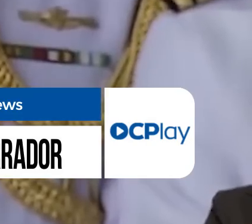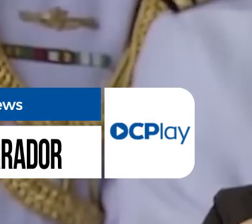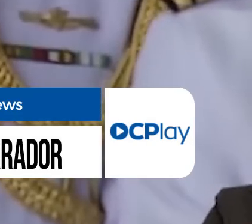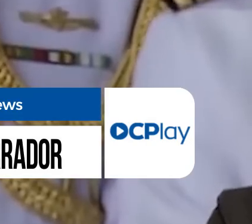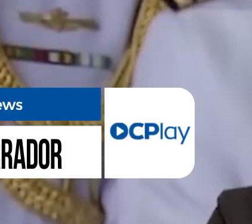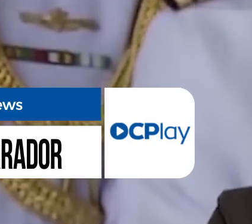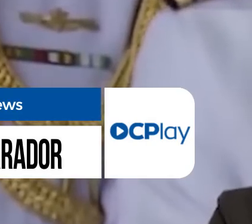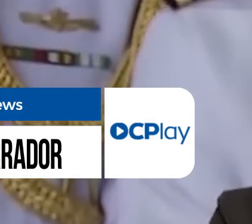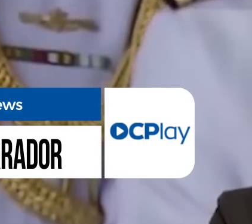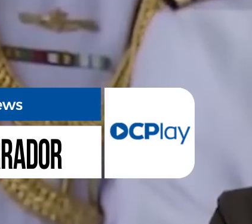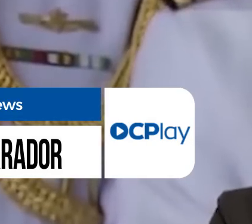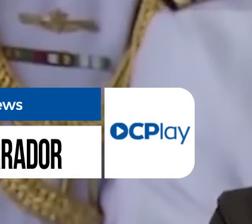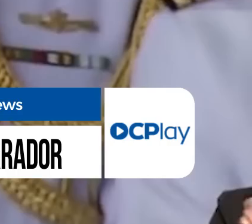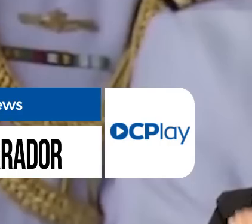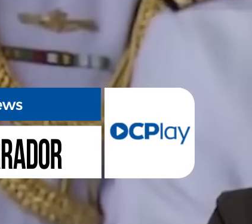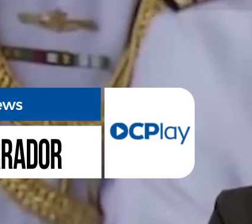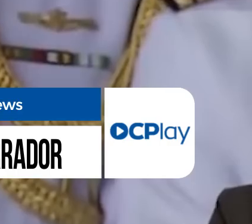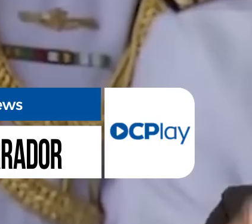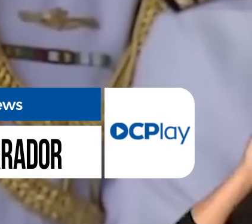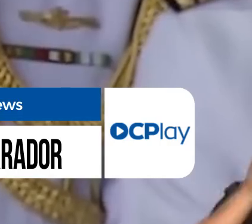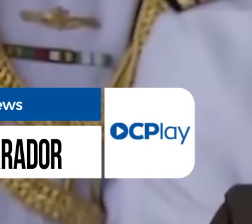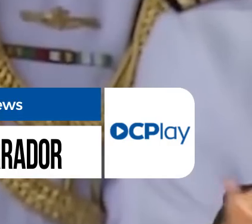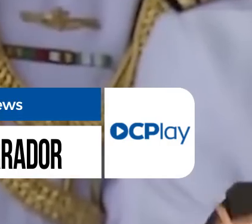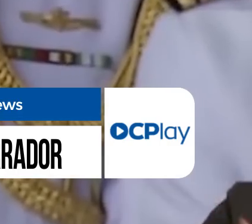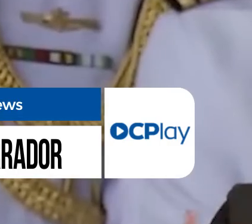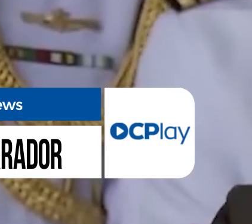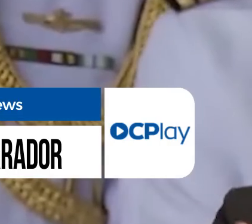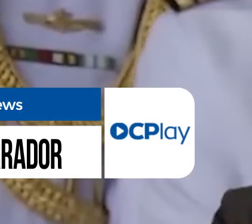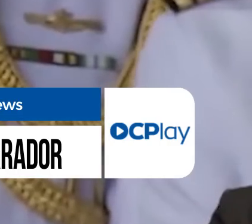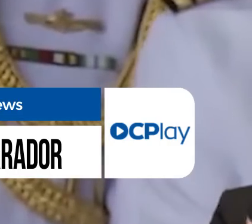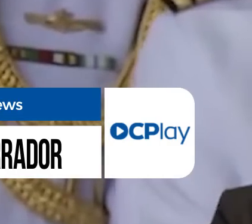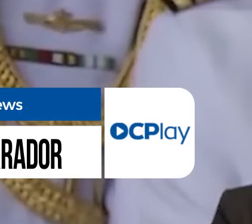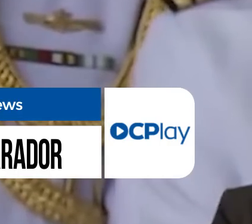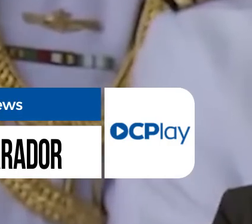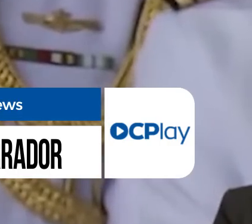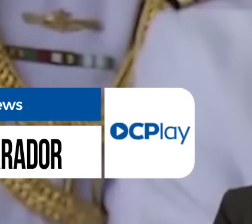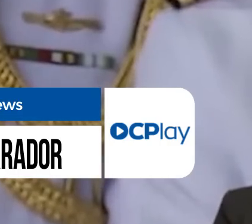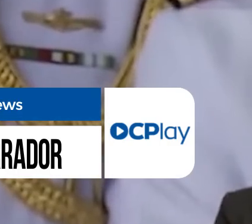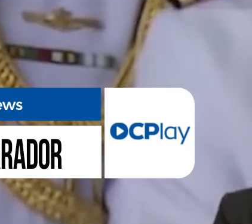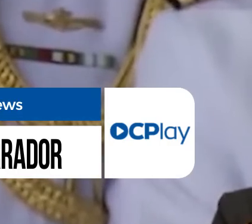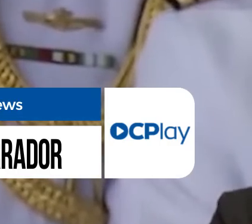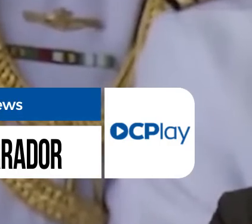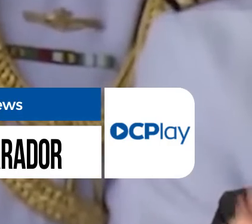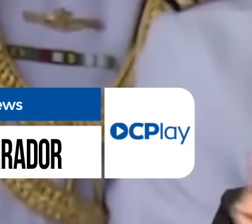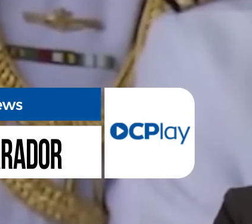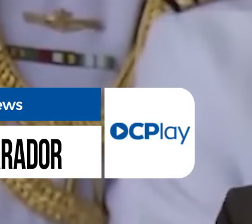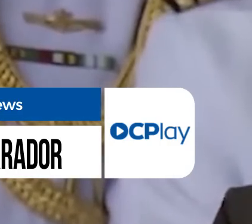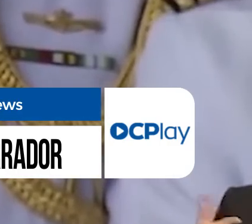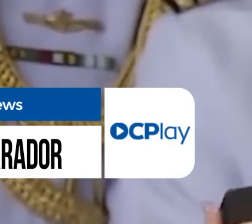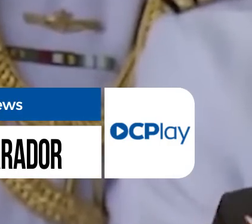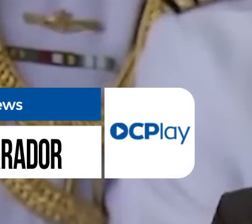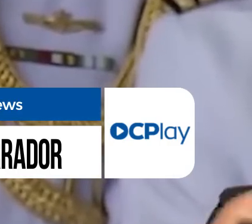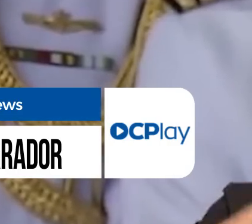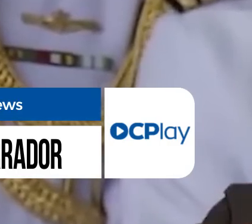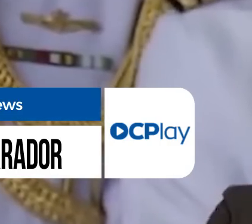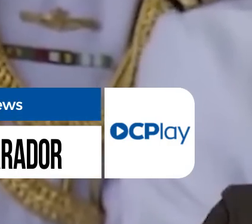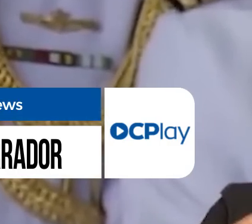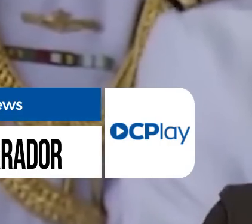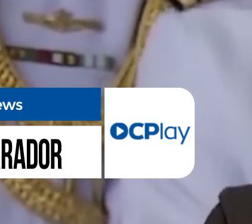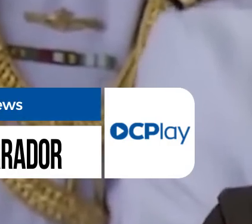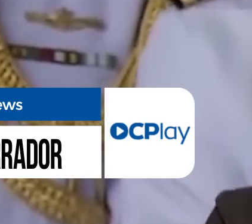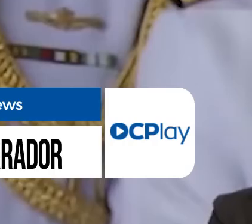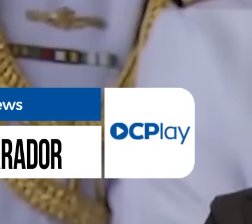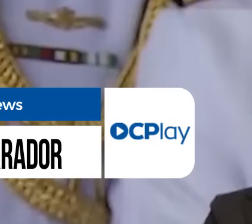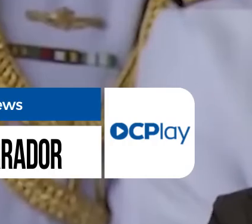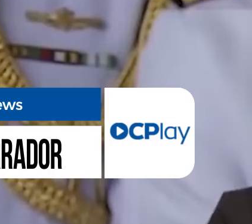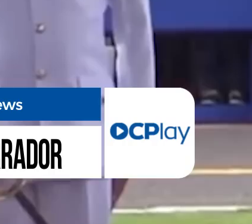na cerimônia foi o comandante da Marinha, Almir Garnier Santos, que falou sobre o forte sentimento de nacionalismo dos brasileiros que